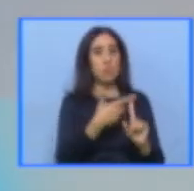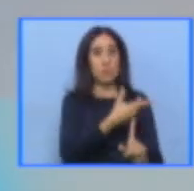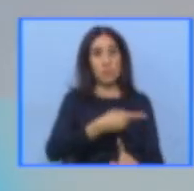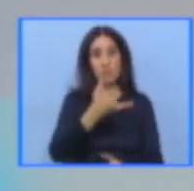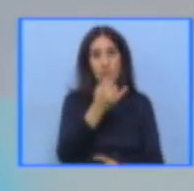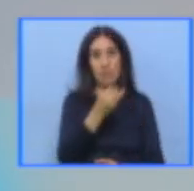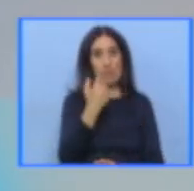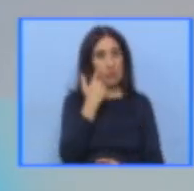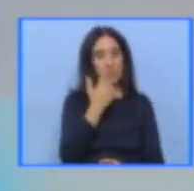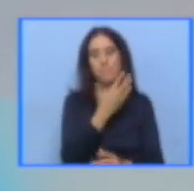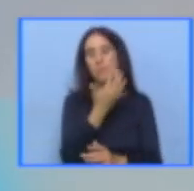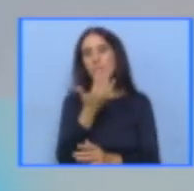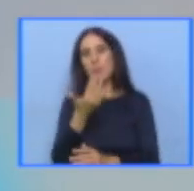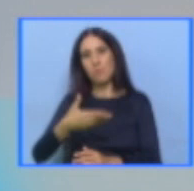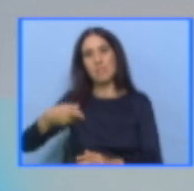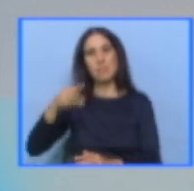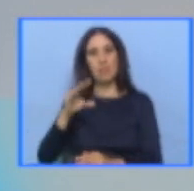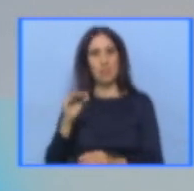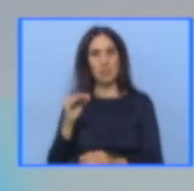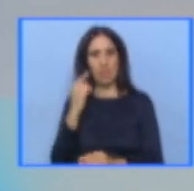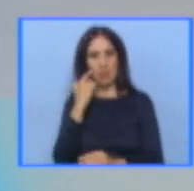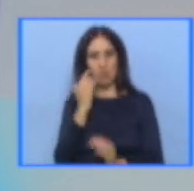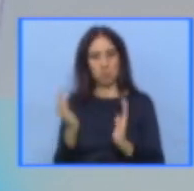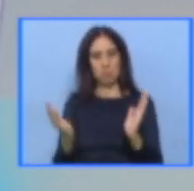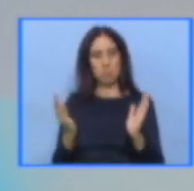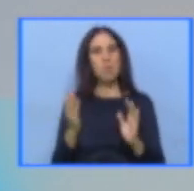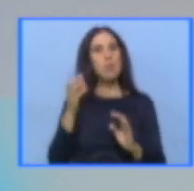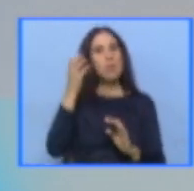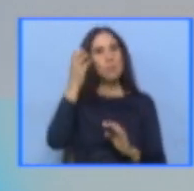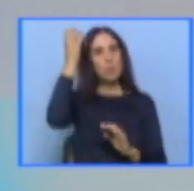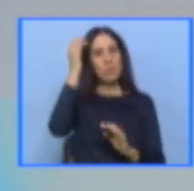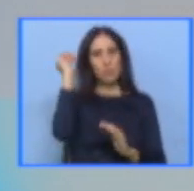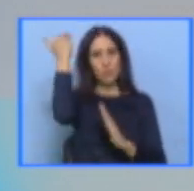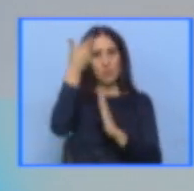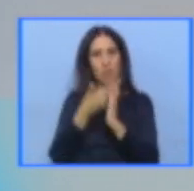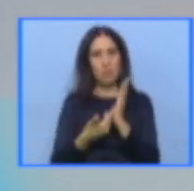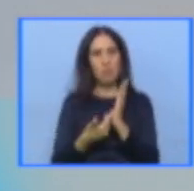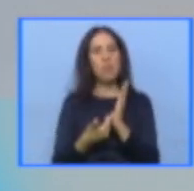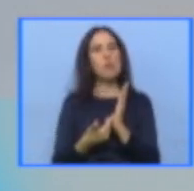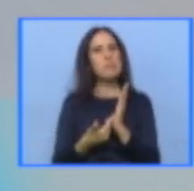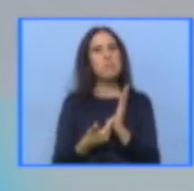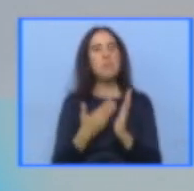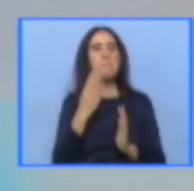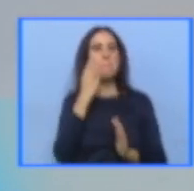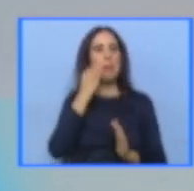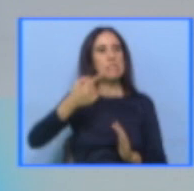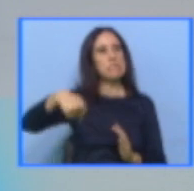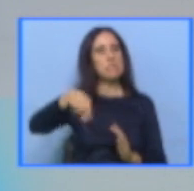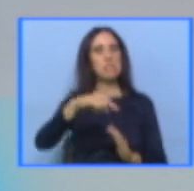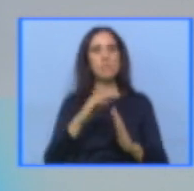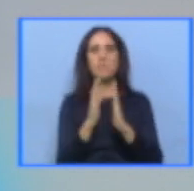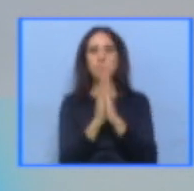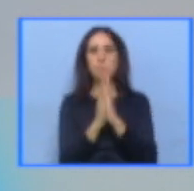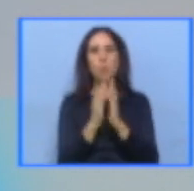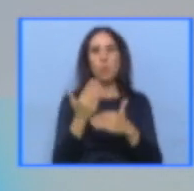e 1910, naquele contexto de monarquia constitucional, eles foram achando que a Igreja devia continuar a